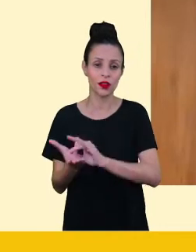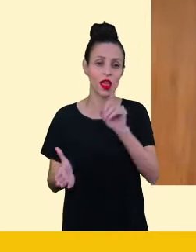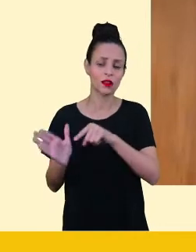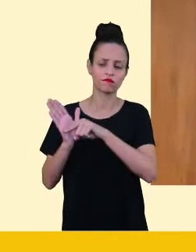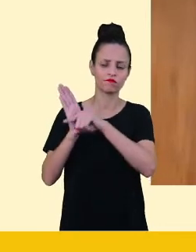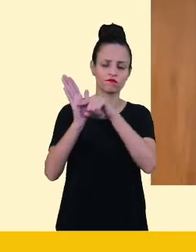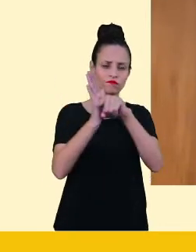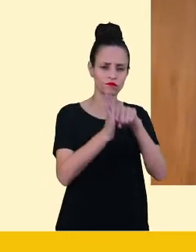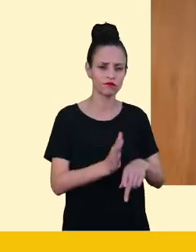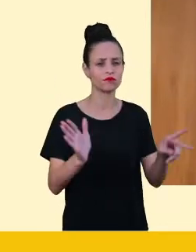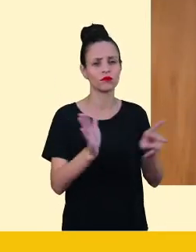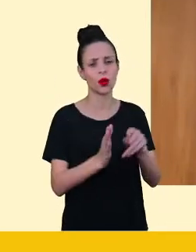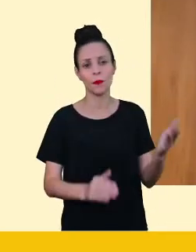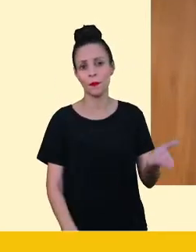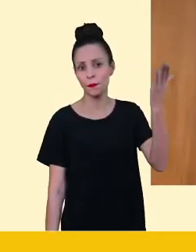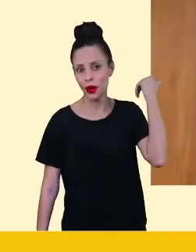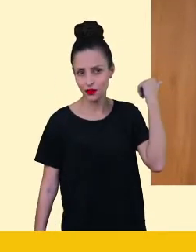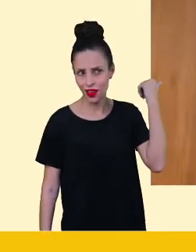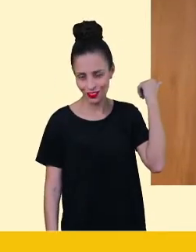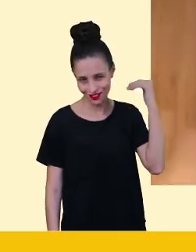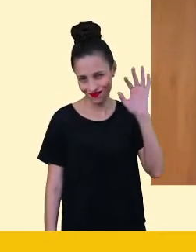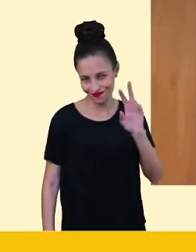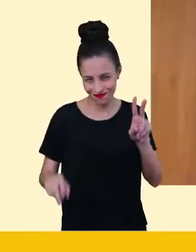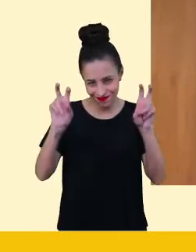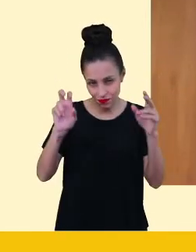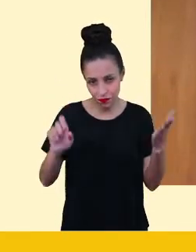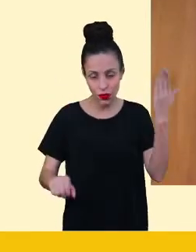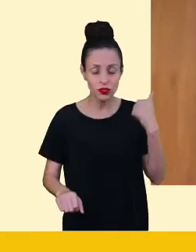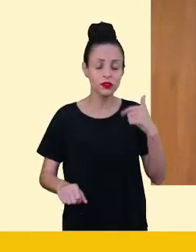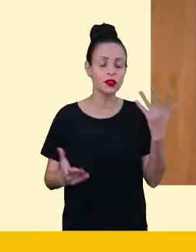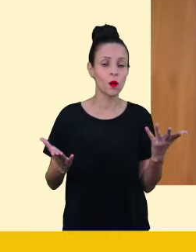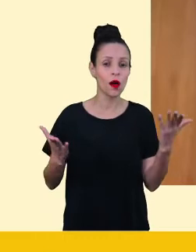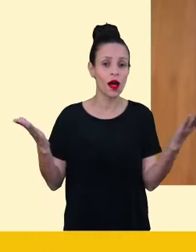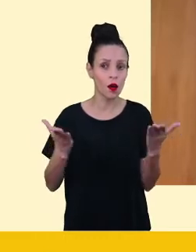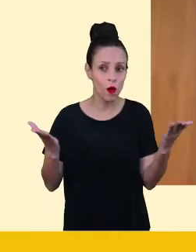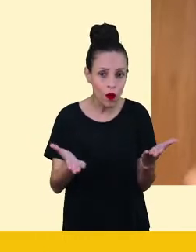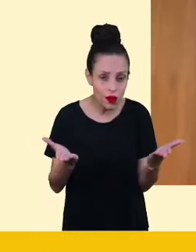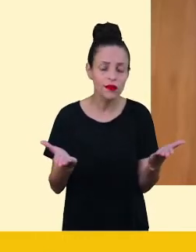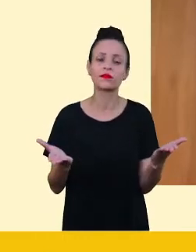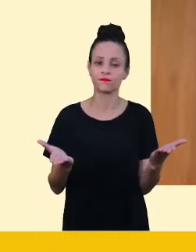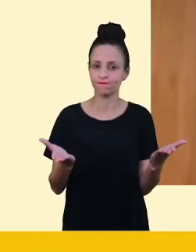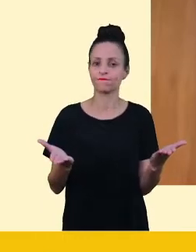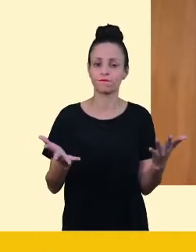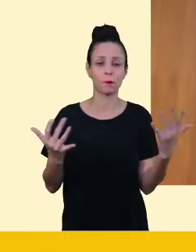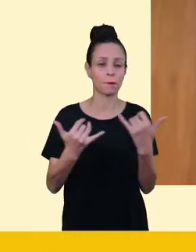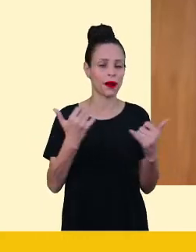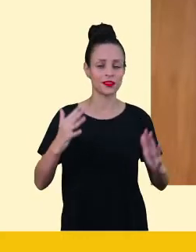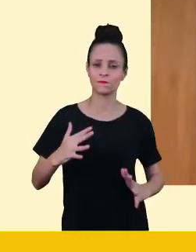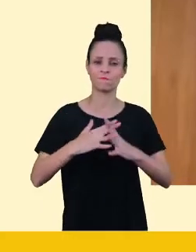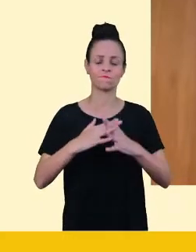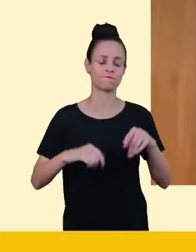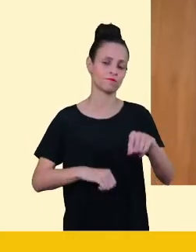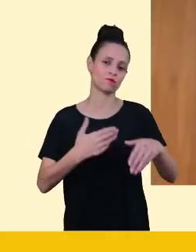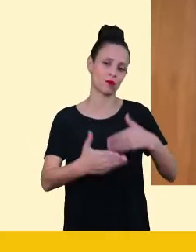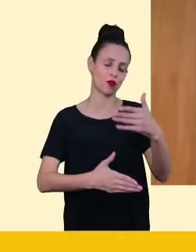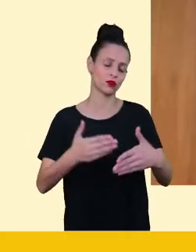Verdade, era uma investigação de um passado em tese distante. Então, essa sobreposição de passado e presente, acho que é uma coisa que invadiu